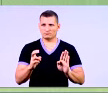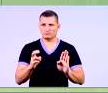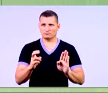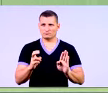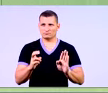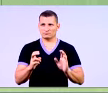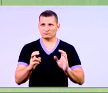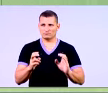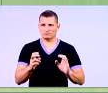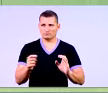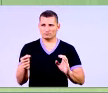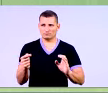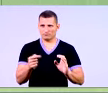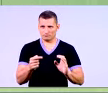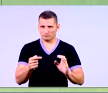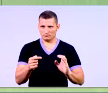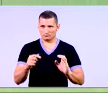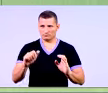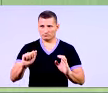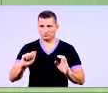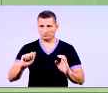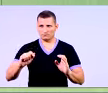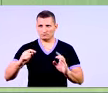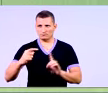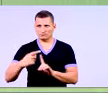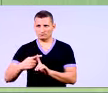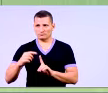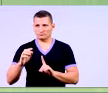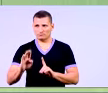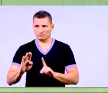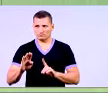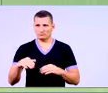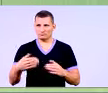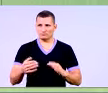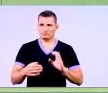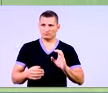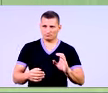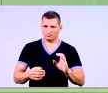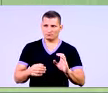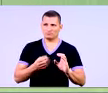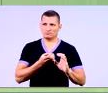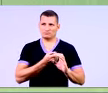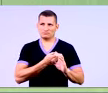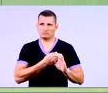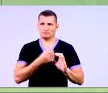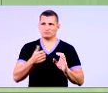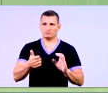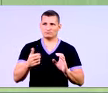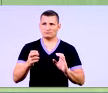recebe a mais b então os e vale 15